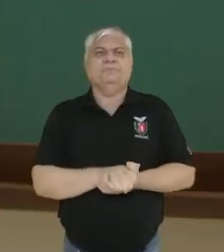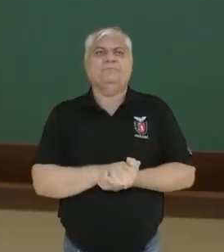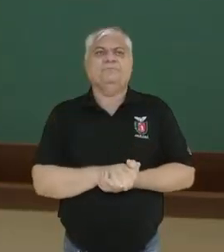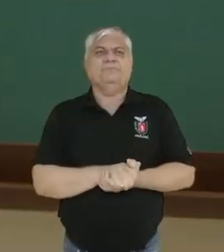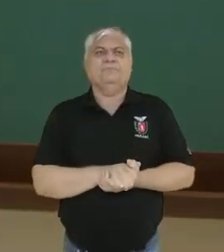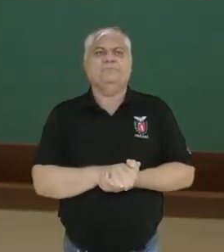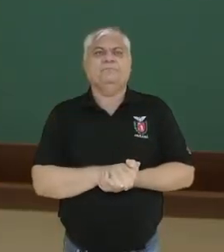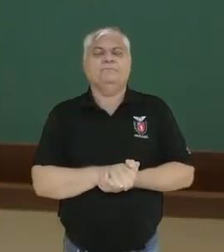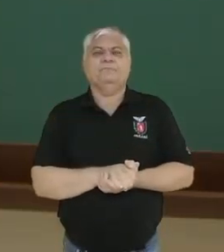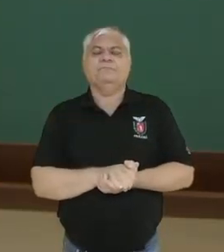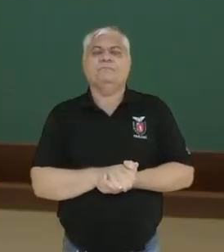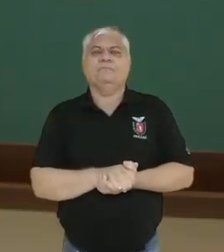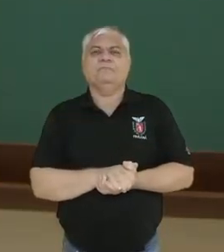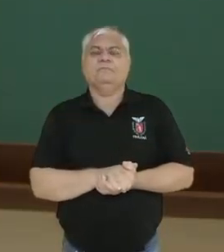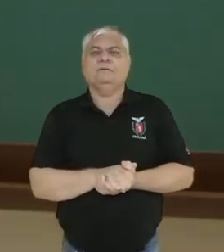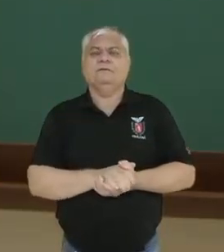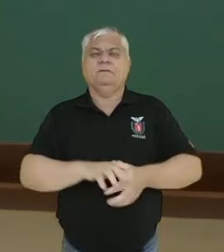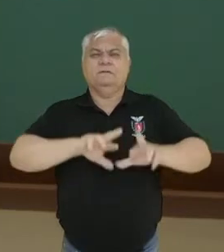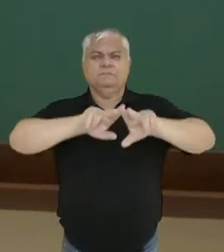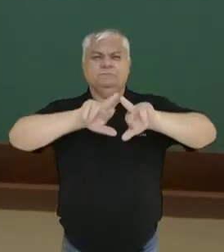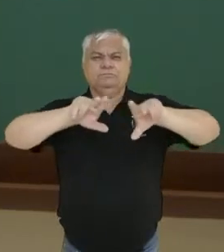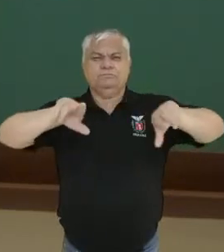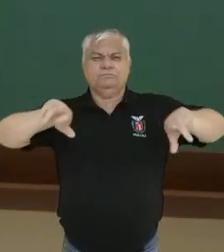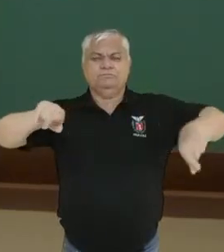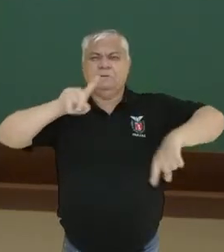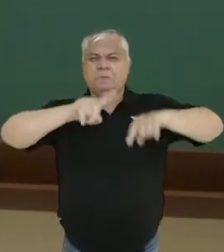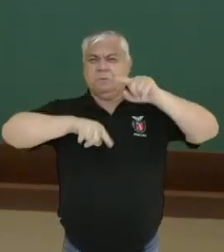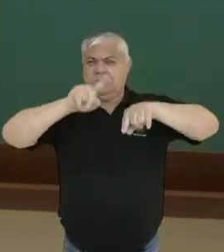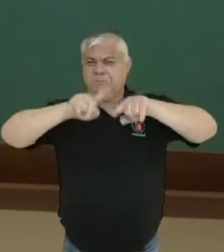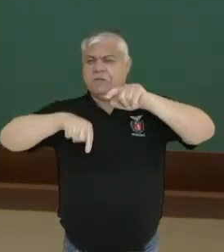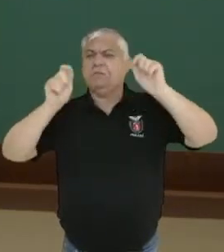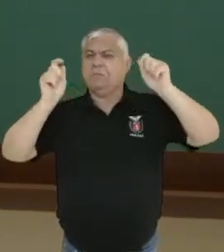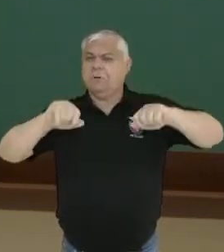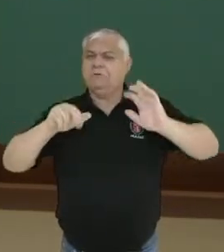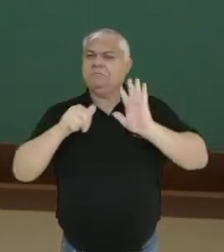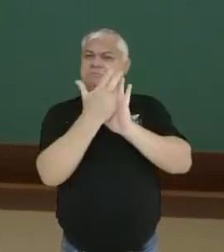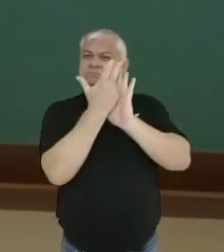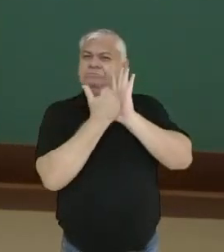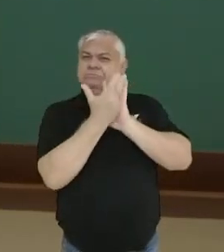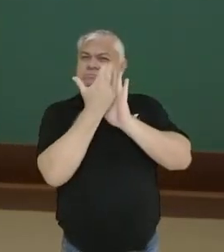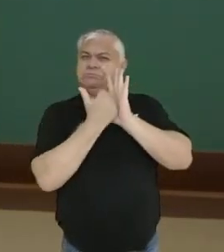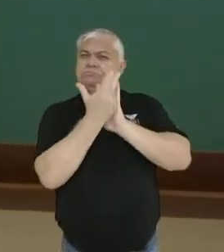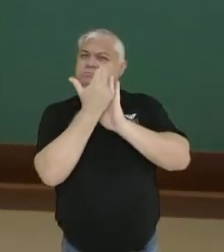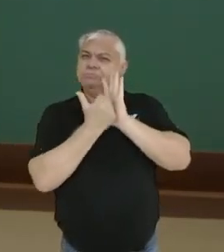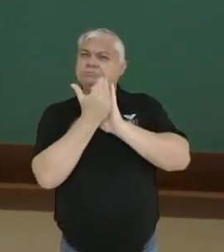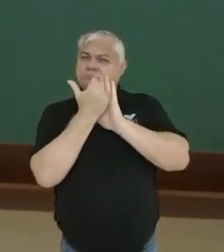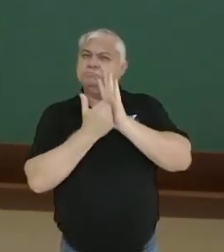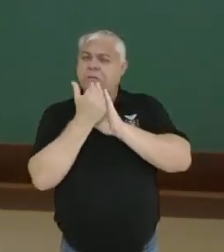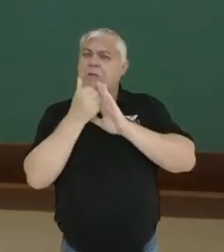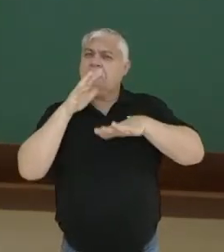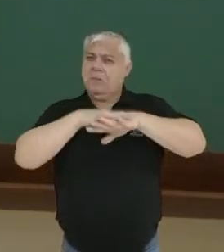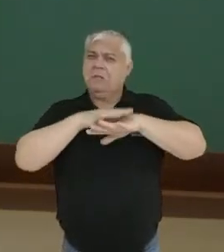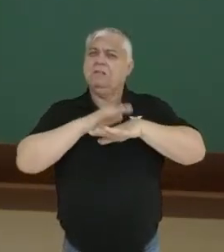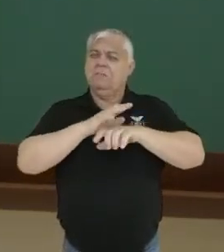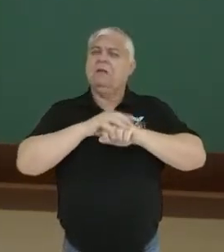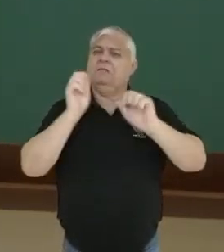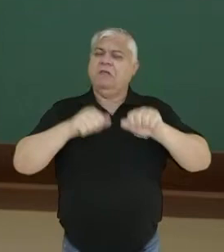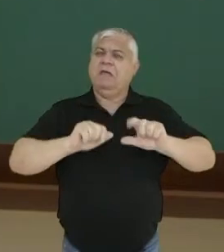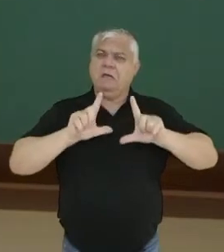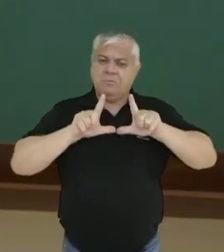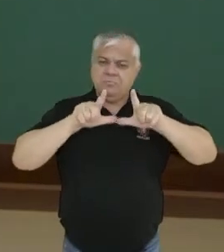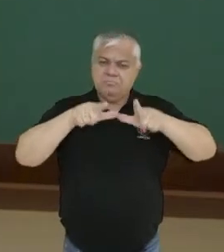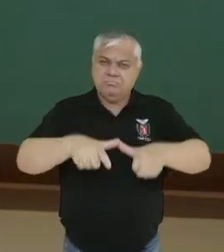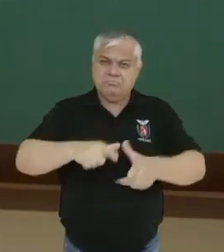Vamos pensar. Vários objetos podem ser representados matematicamente por figuras planas. Sim, muitos deles,